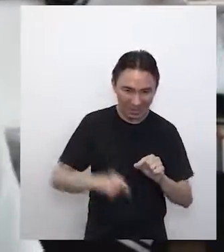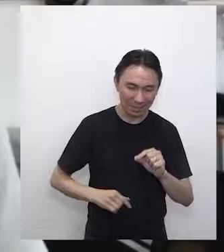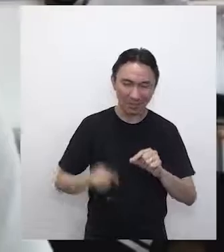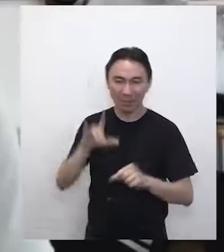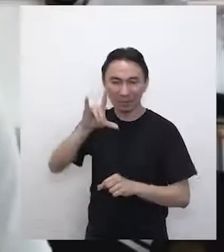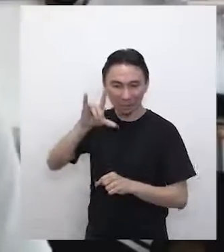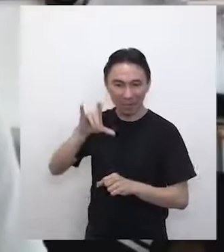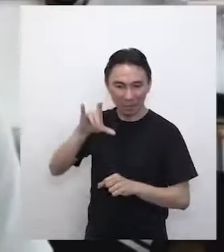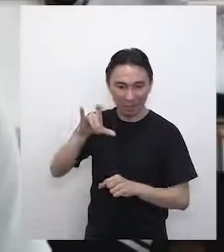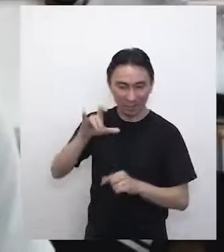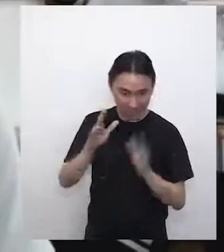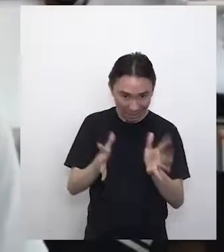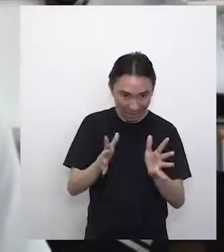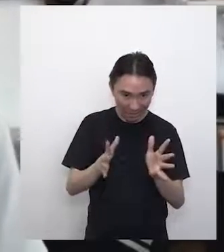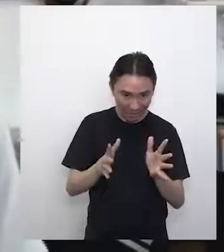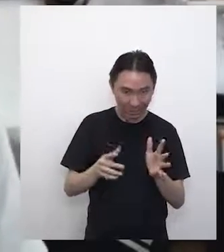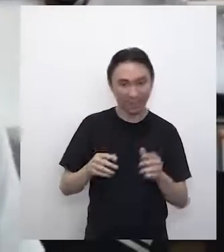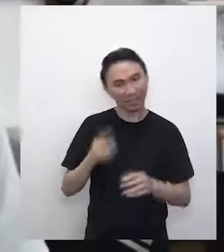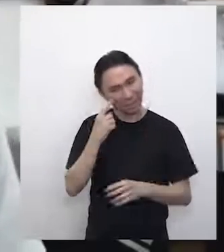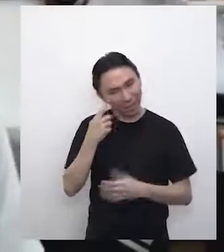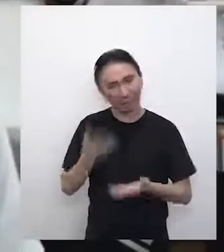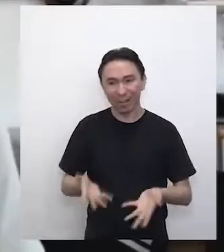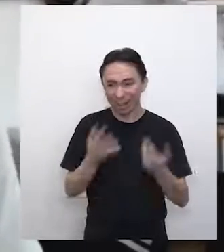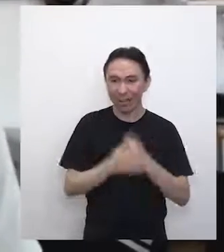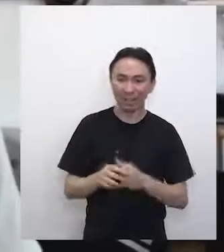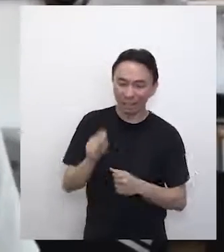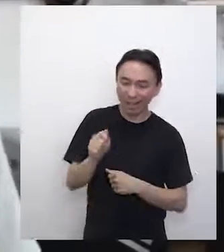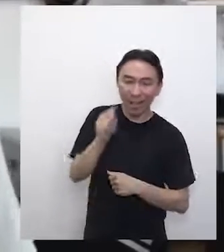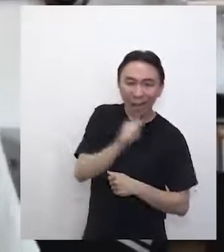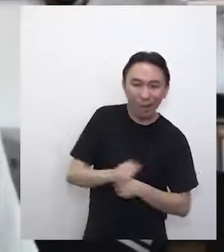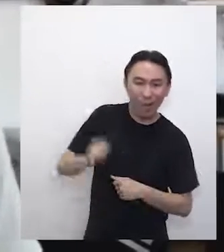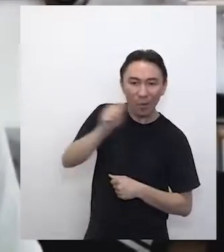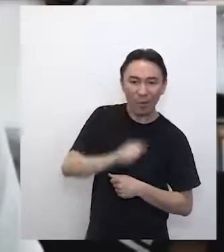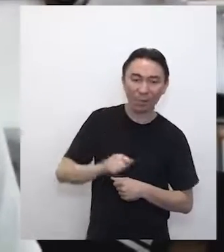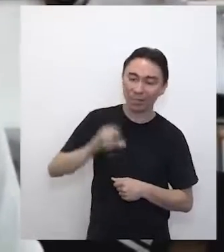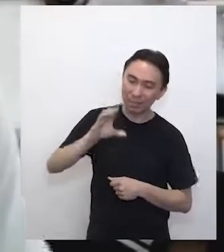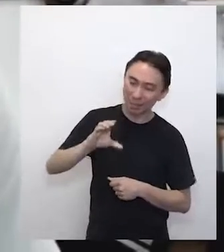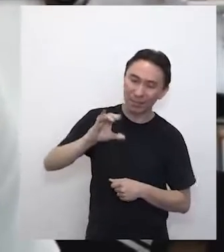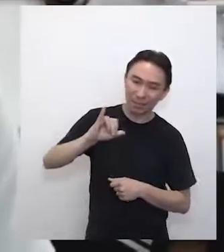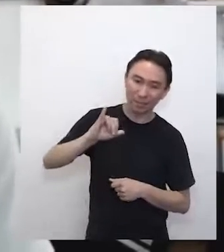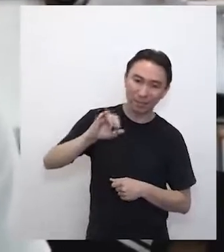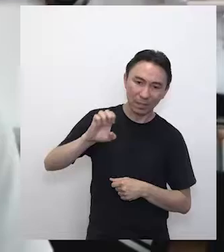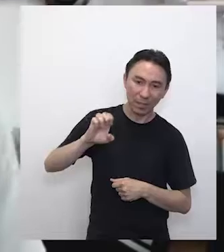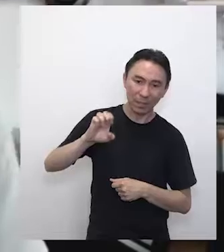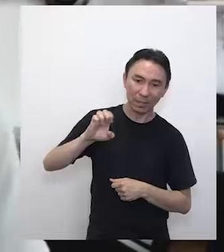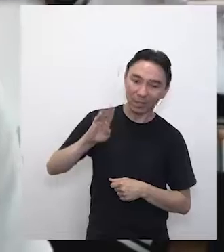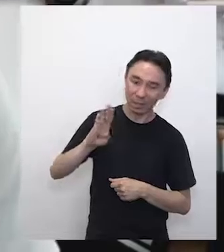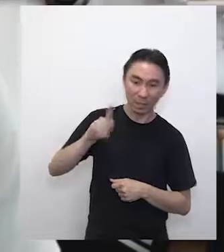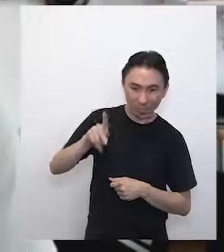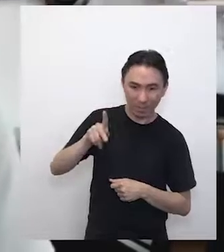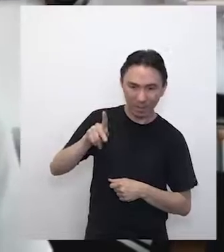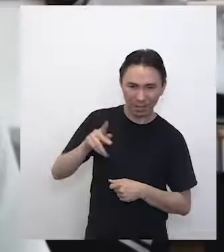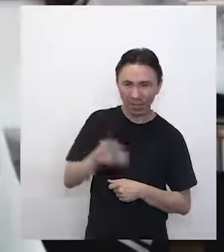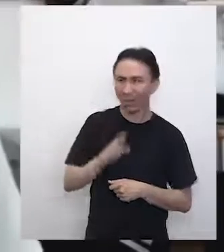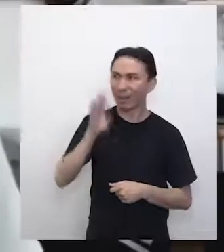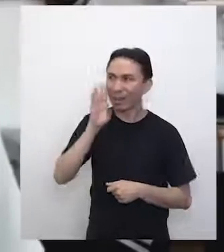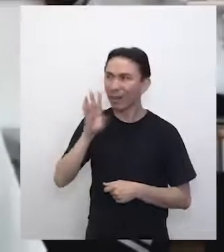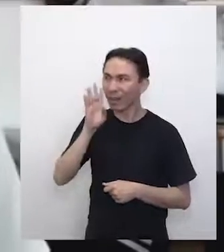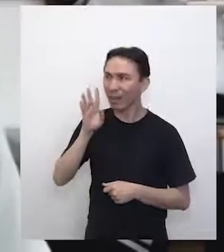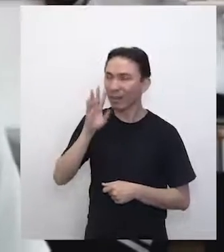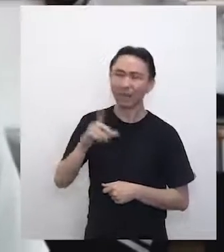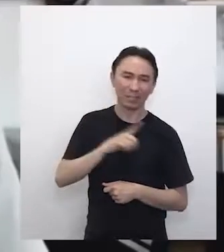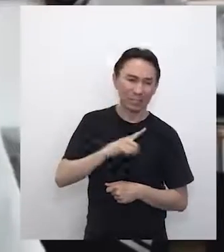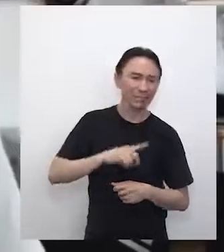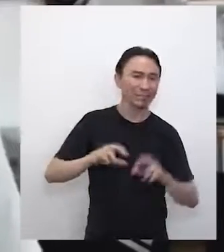Então, acessa aí, @CIEBP, vocês vão ver um monte de coisas super legais, né? Bastante coisa que a